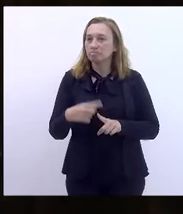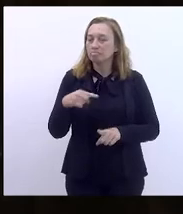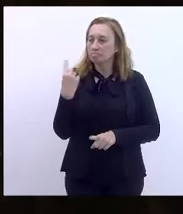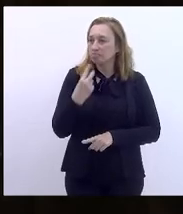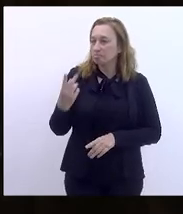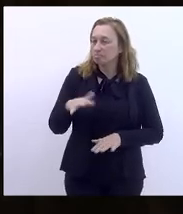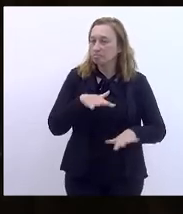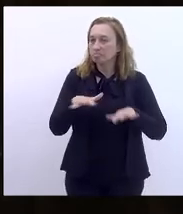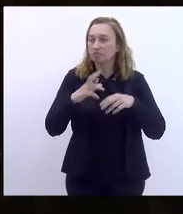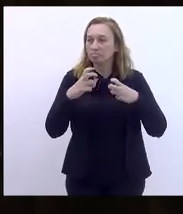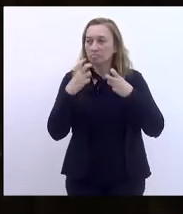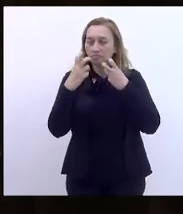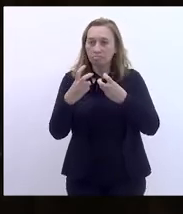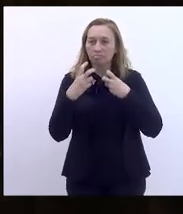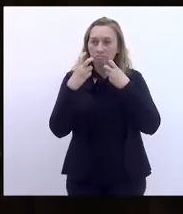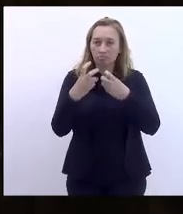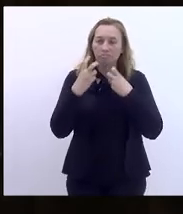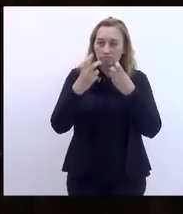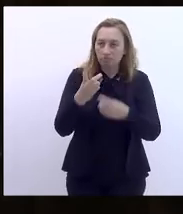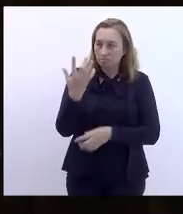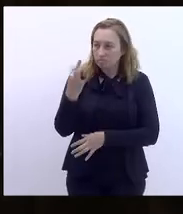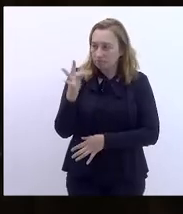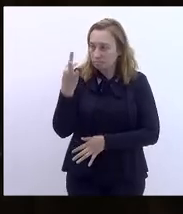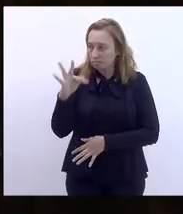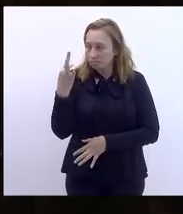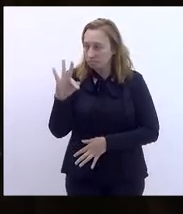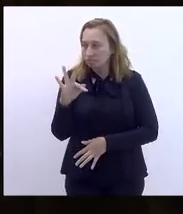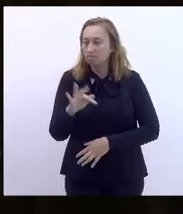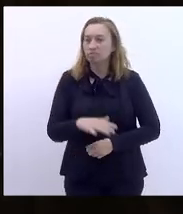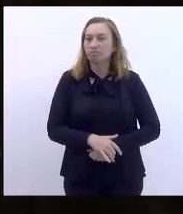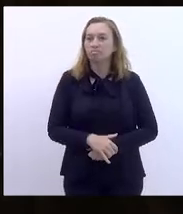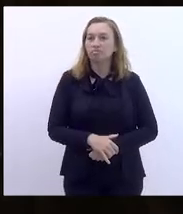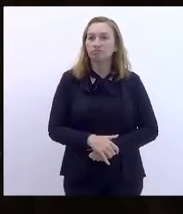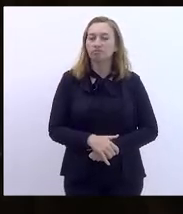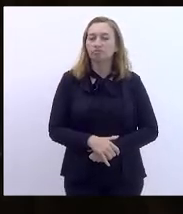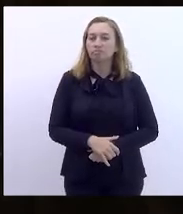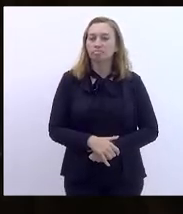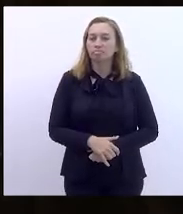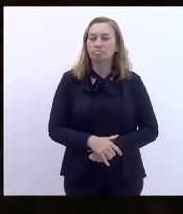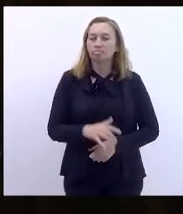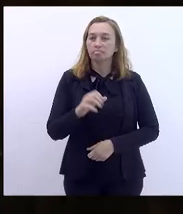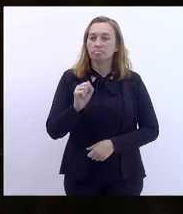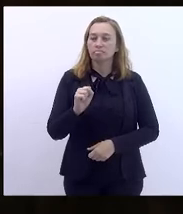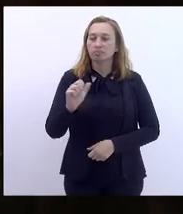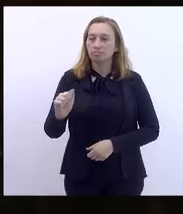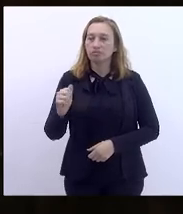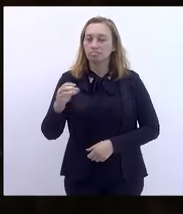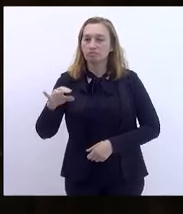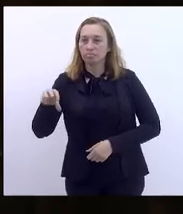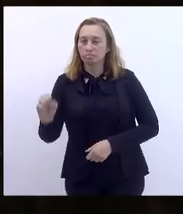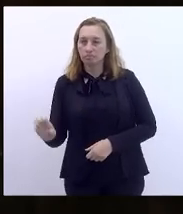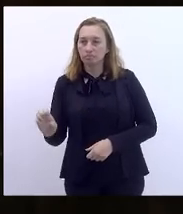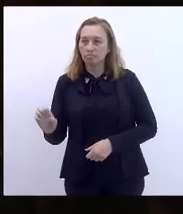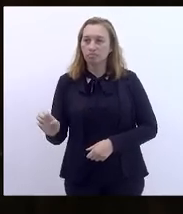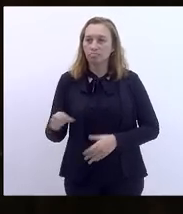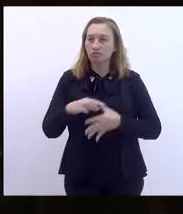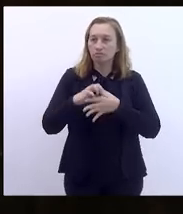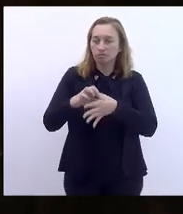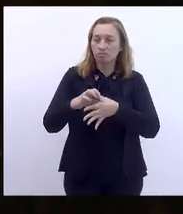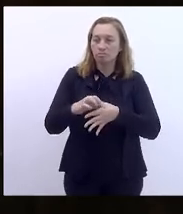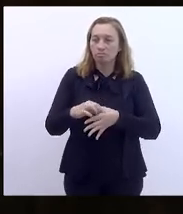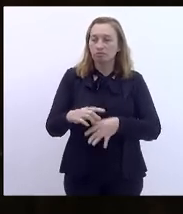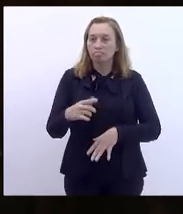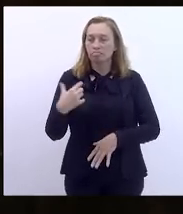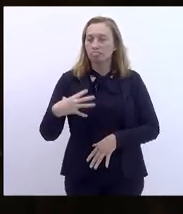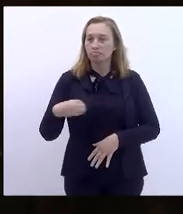nós movimentamos gritamos a nossa dor e é como e açougues a carne do nossos filhos é